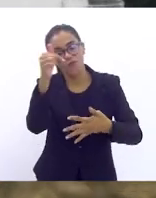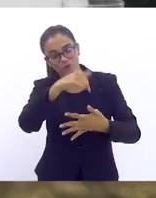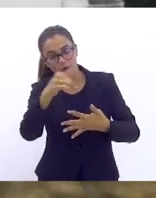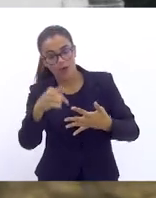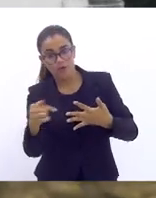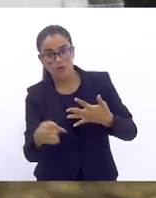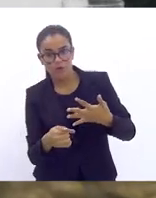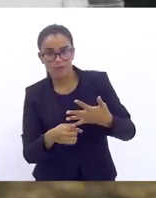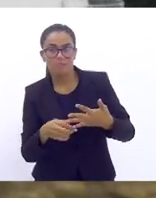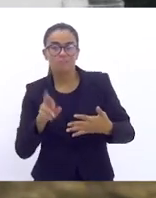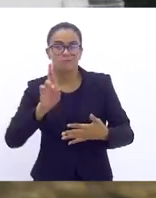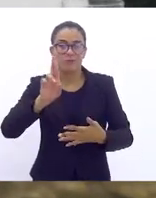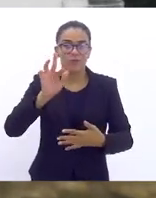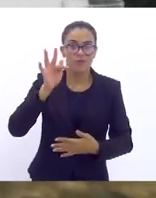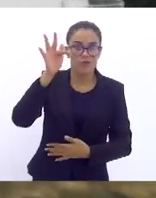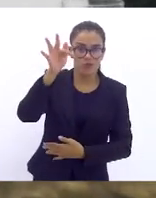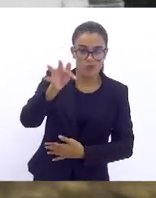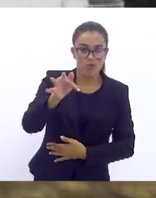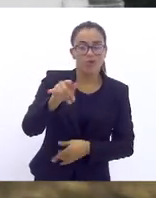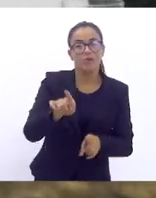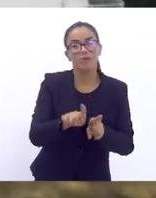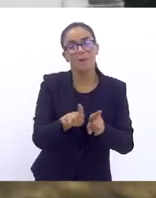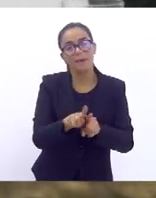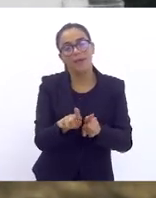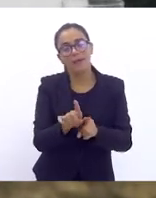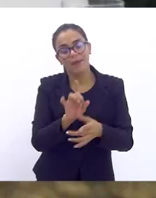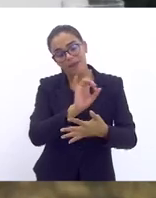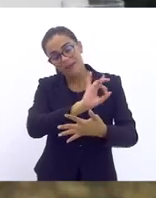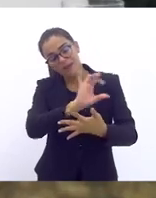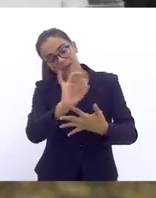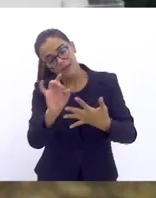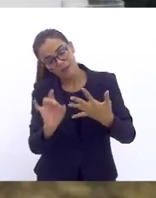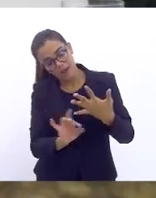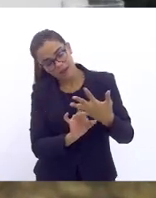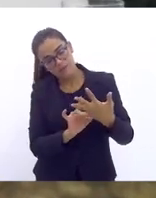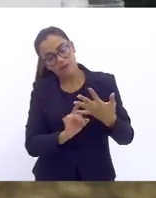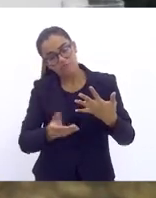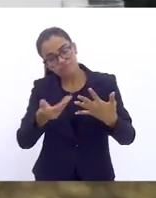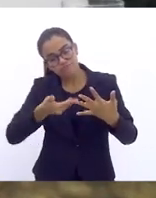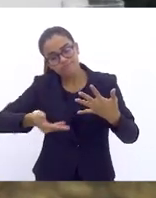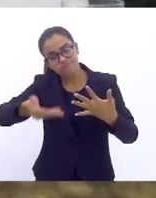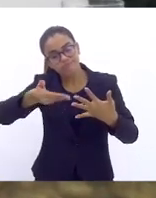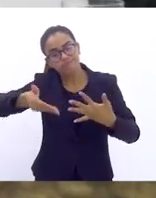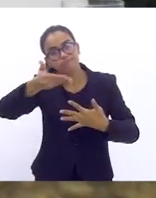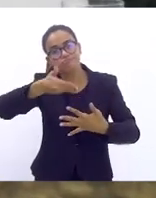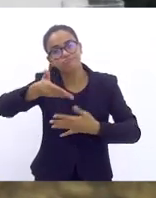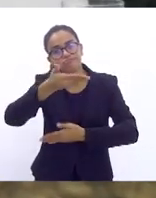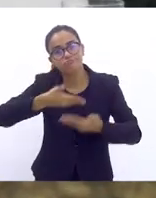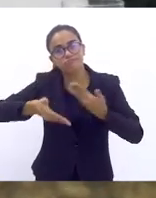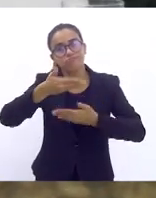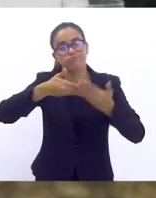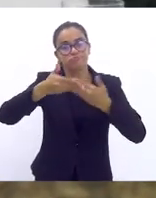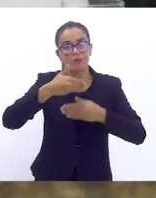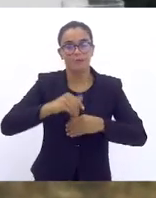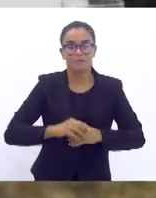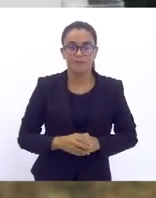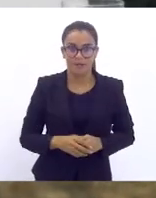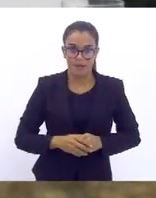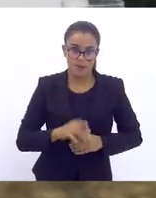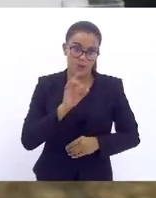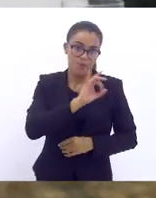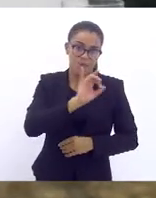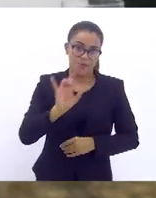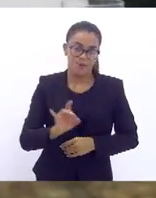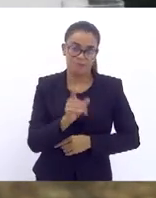portadores de futuro com as missões e como Cada um interfaceia com cada